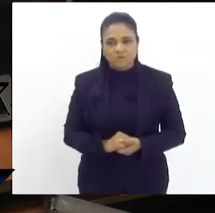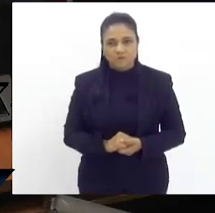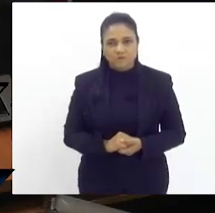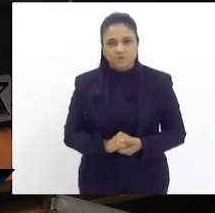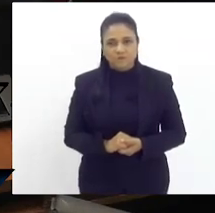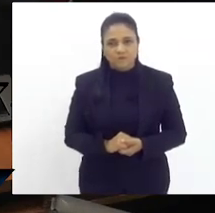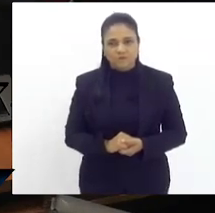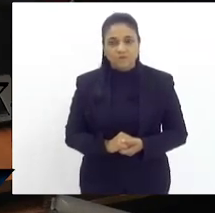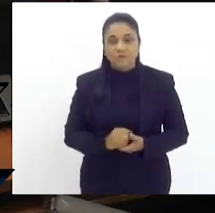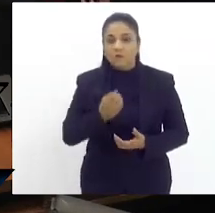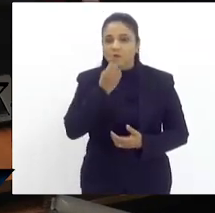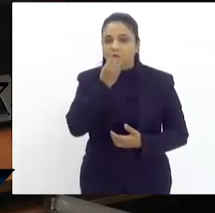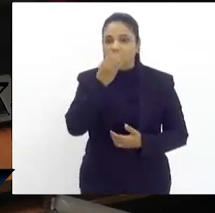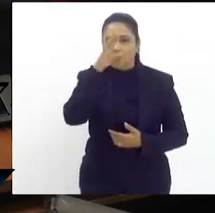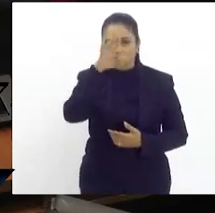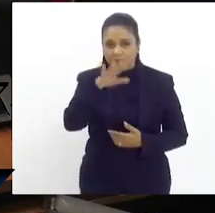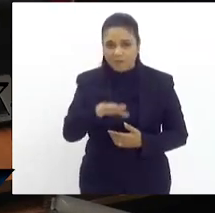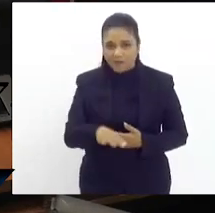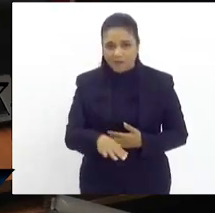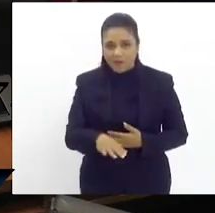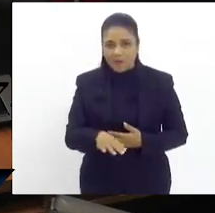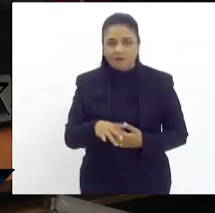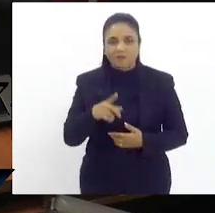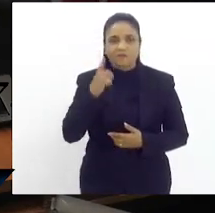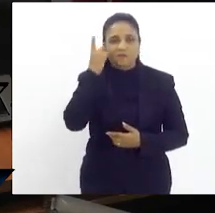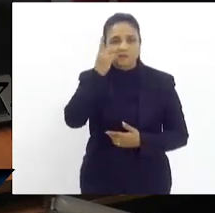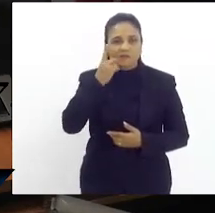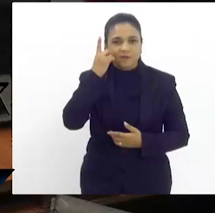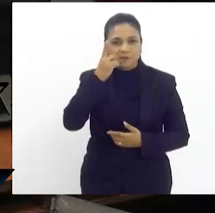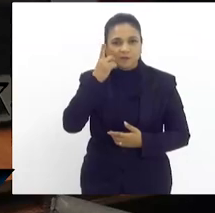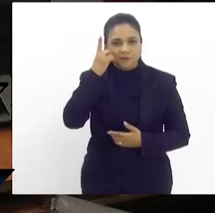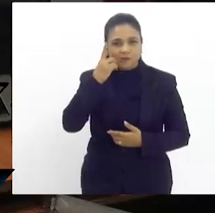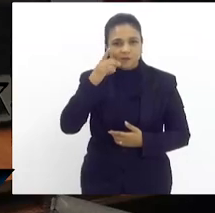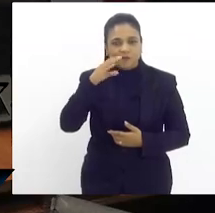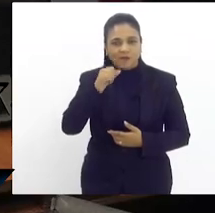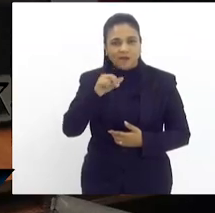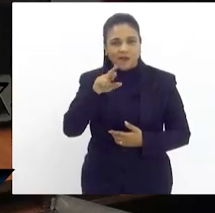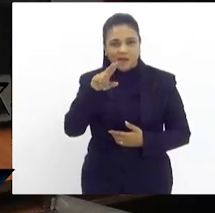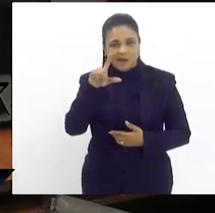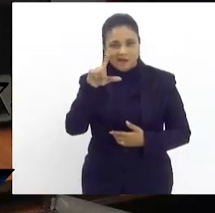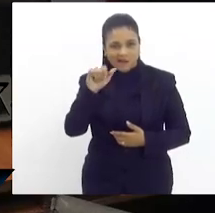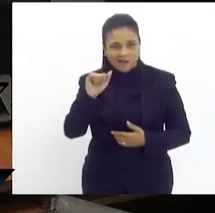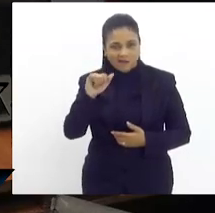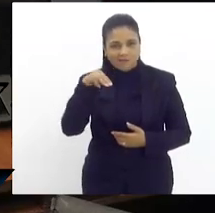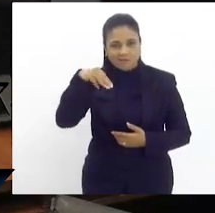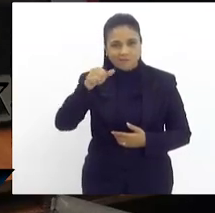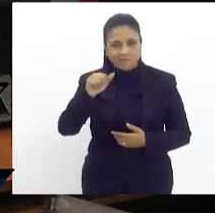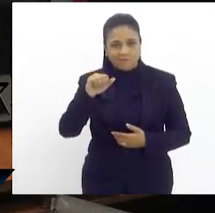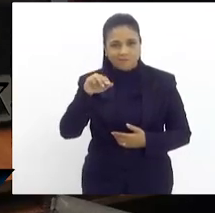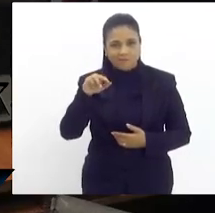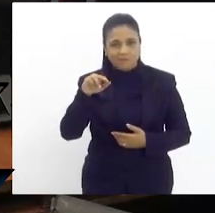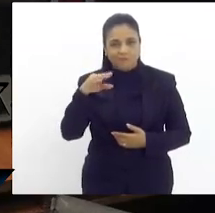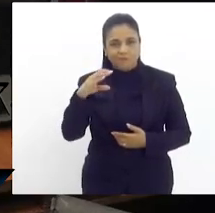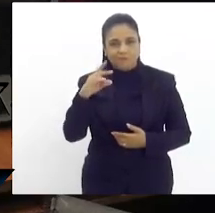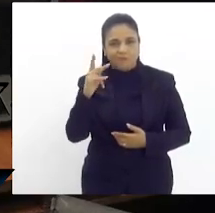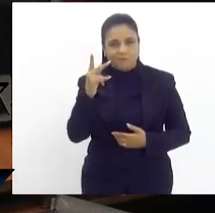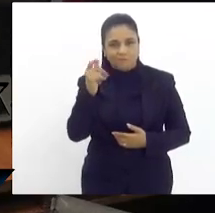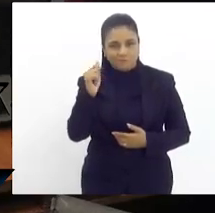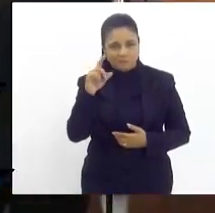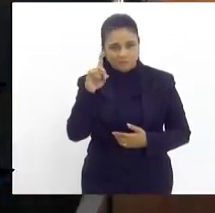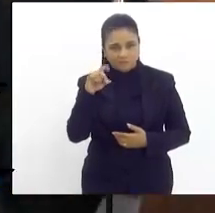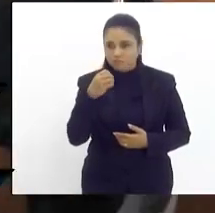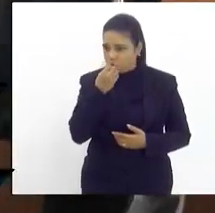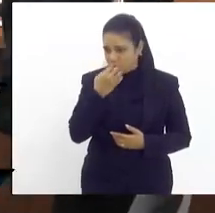quero também dar boa tarde que o nosso nome deputada Carlos Machado tá tudo bem deputada